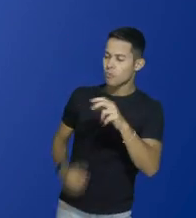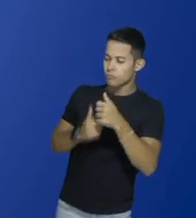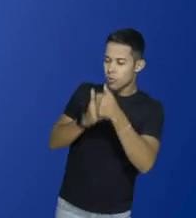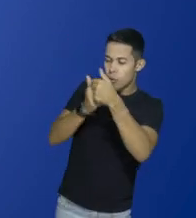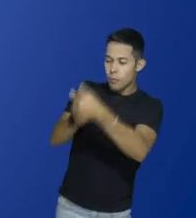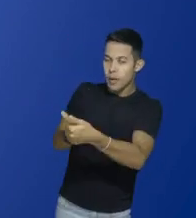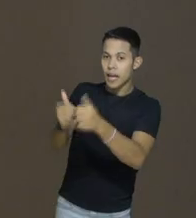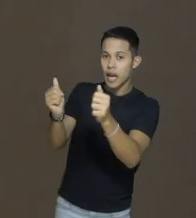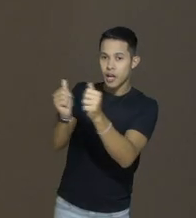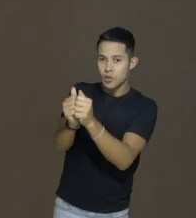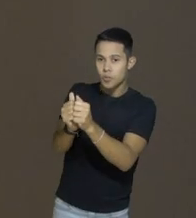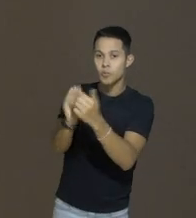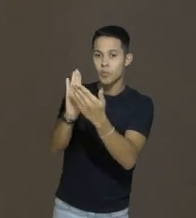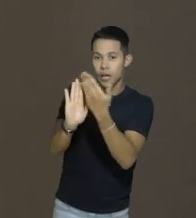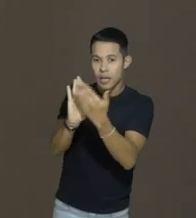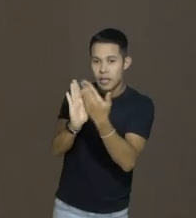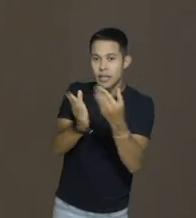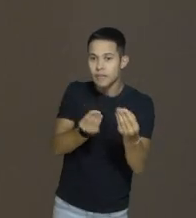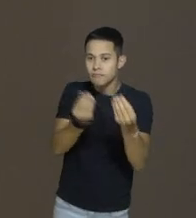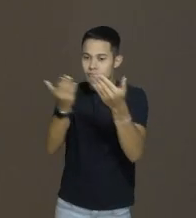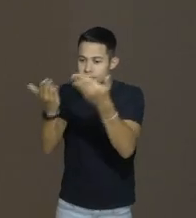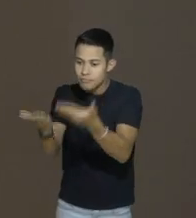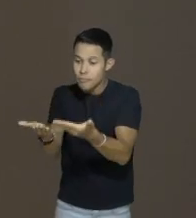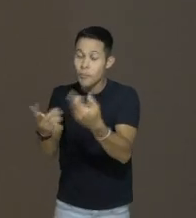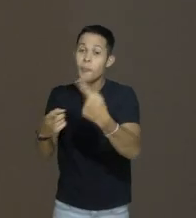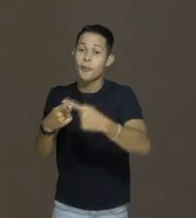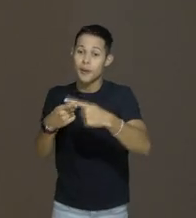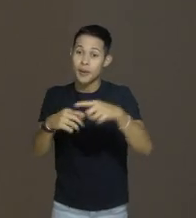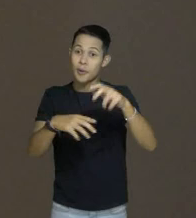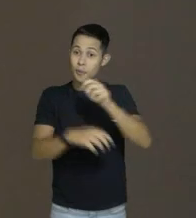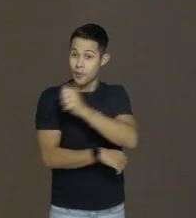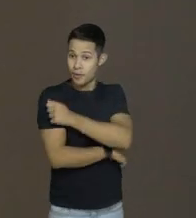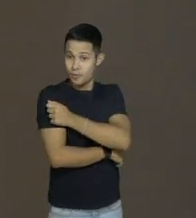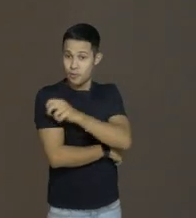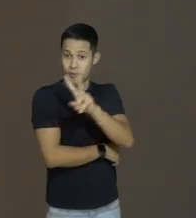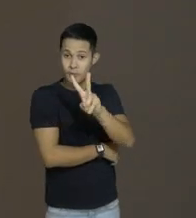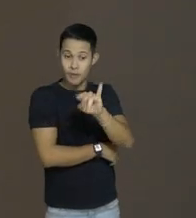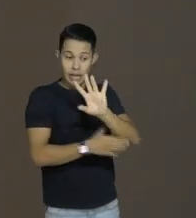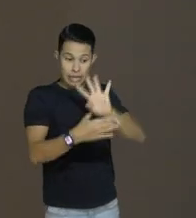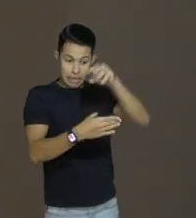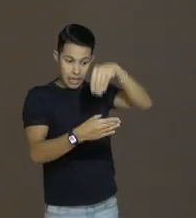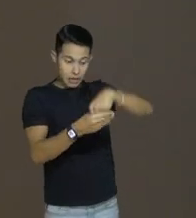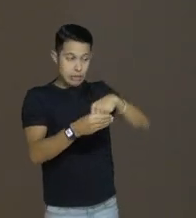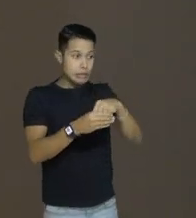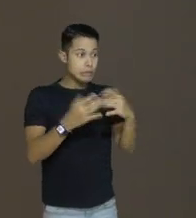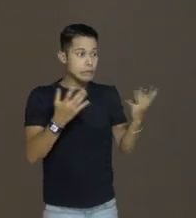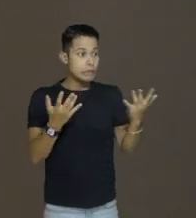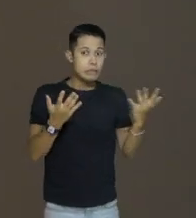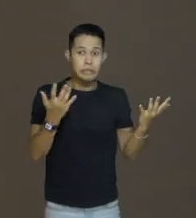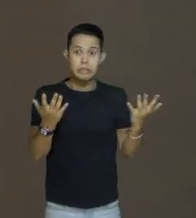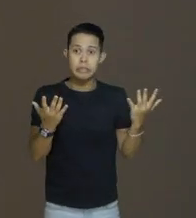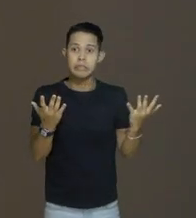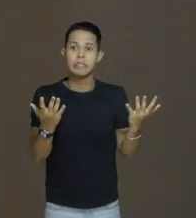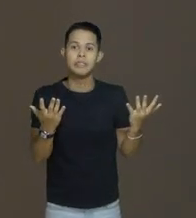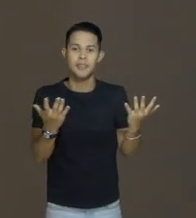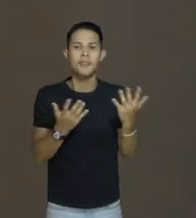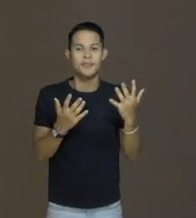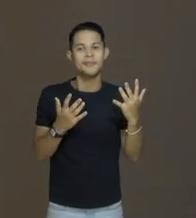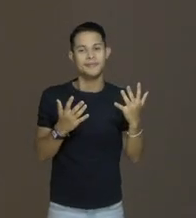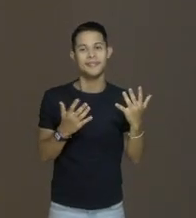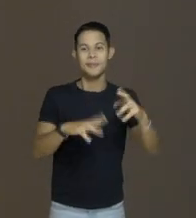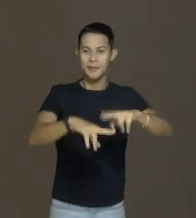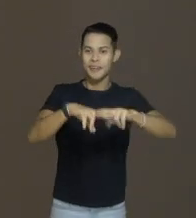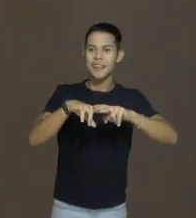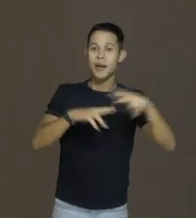é aquele, para ele, porque ele vai se perdendo dentro da sala de aula. Então, sempre botar num lugar que a professora tem um